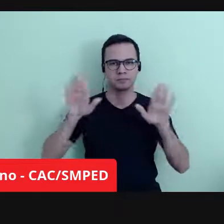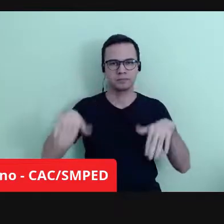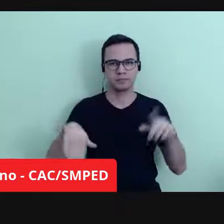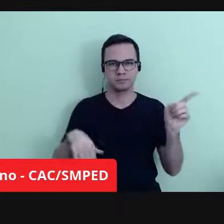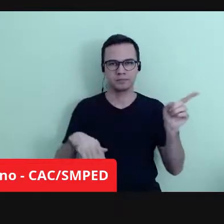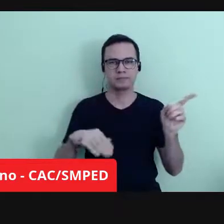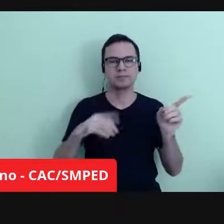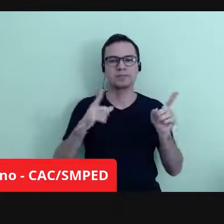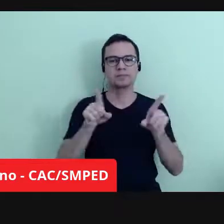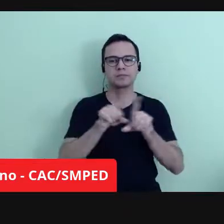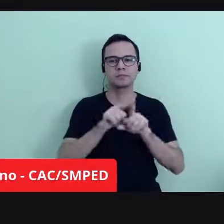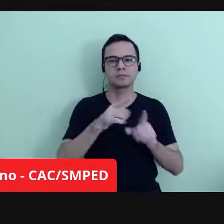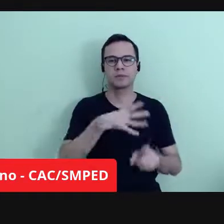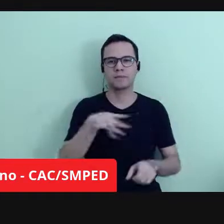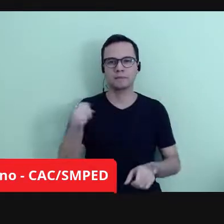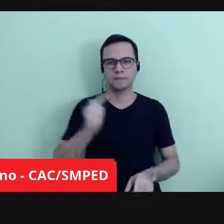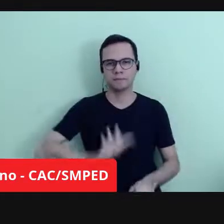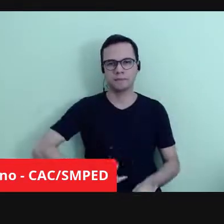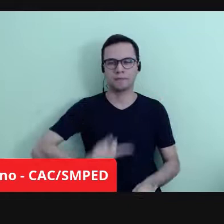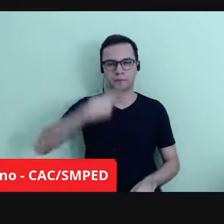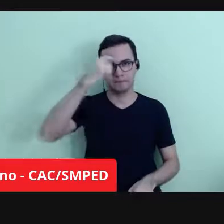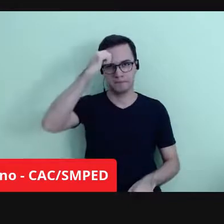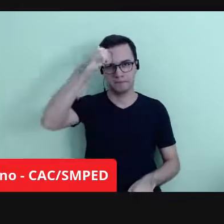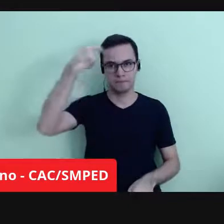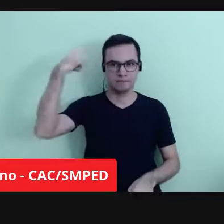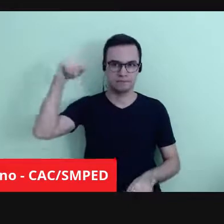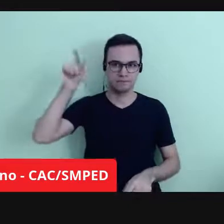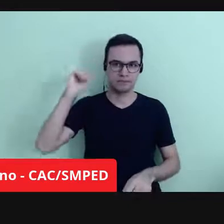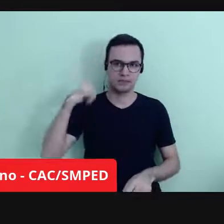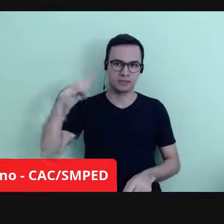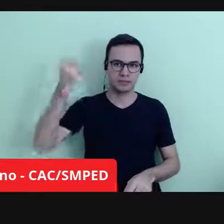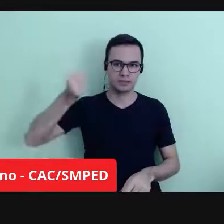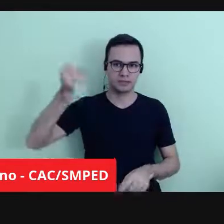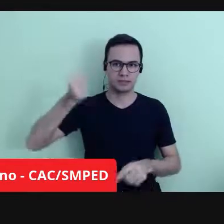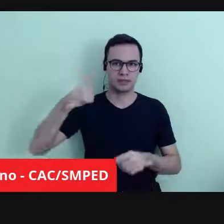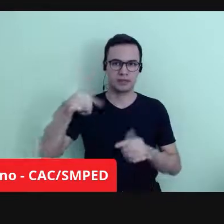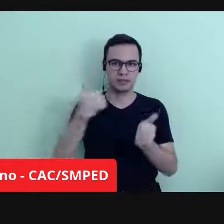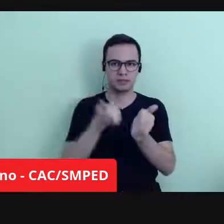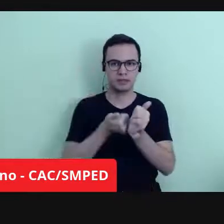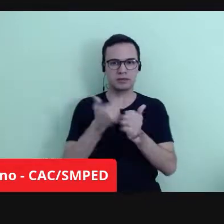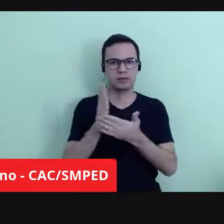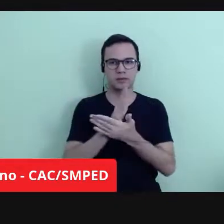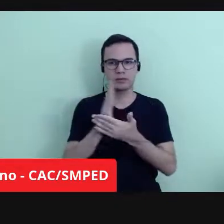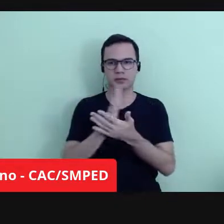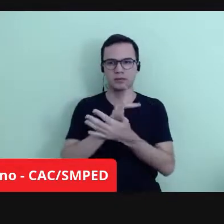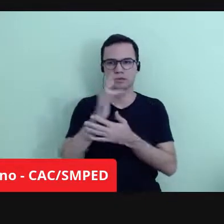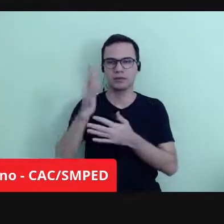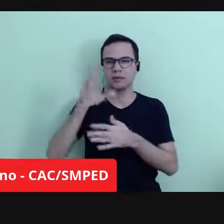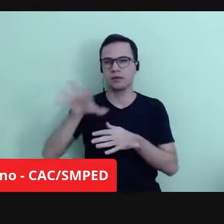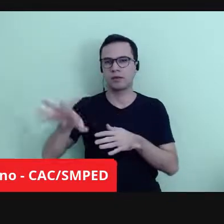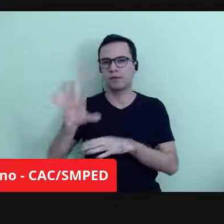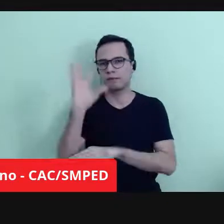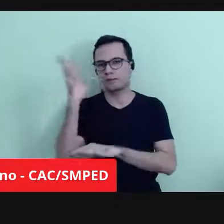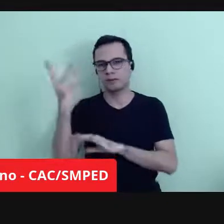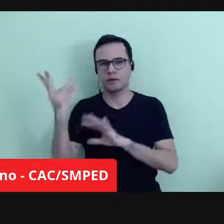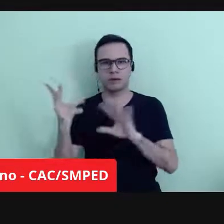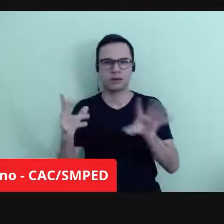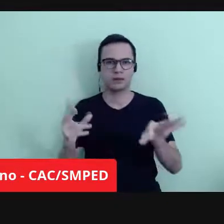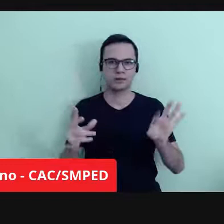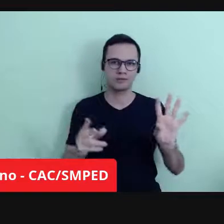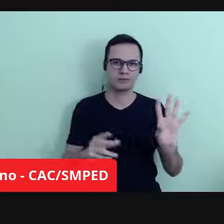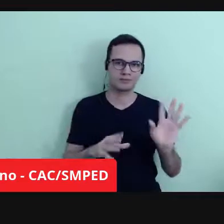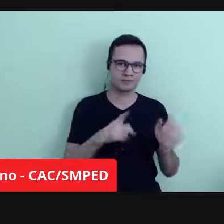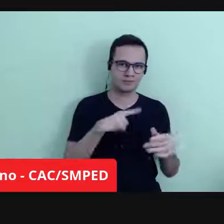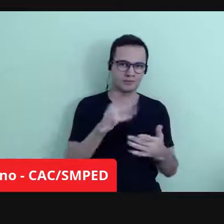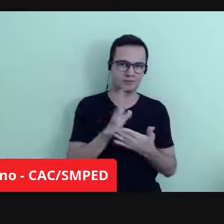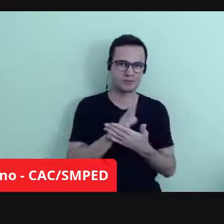listras pretas e brancas. Atrás de mim uma parede branca e eu tô envolto aqui em algumas plantas, é um hobby que eu tenho me